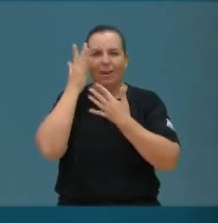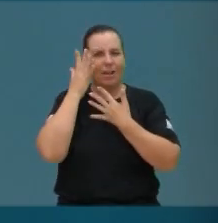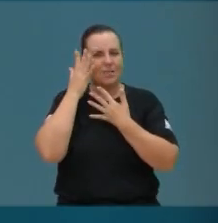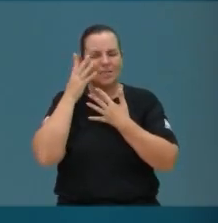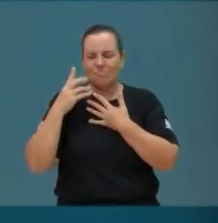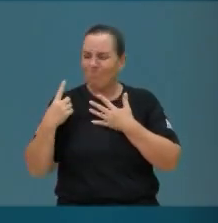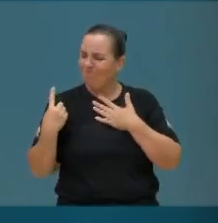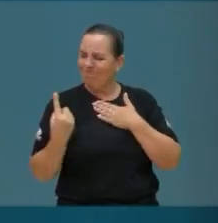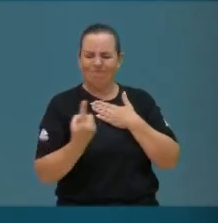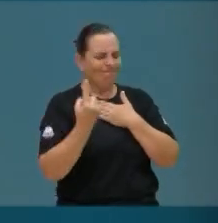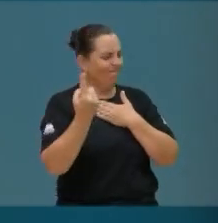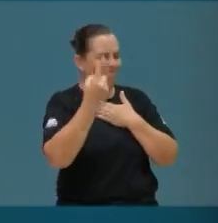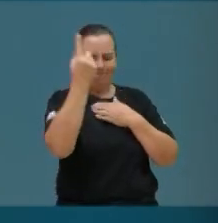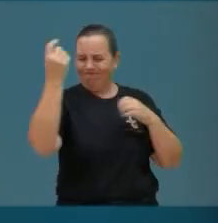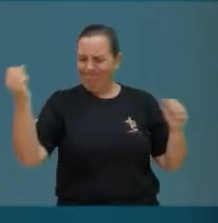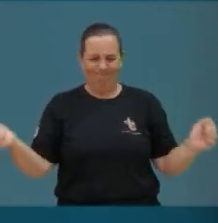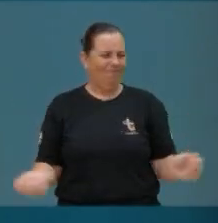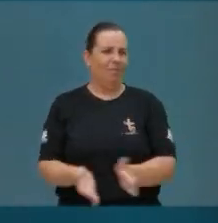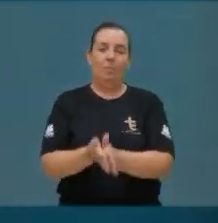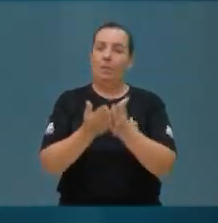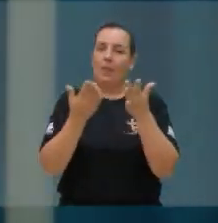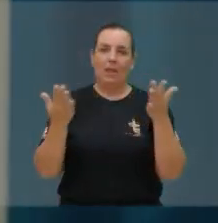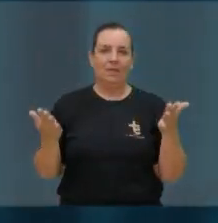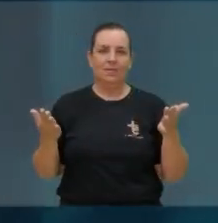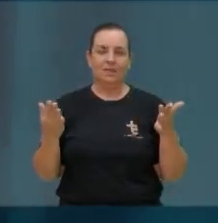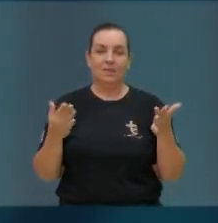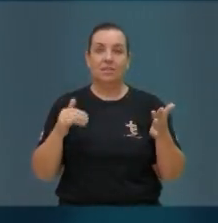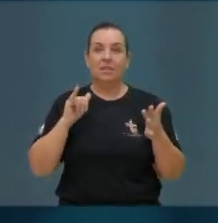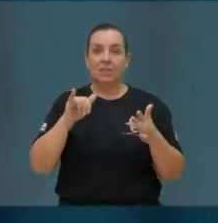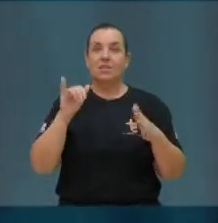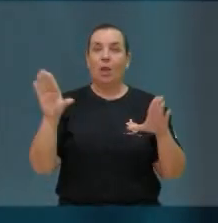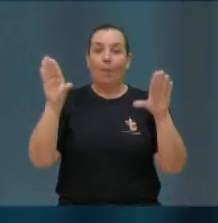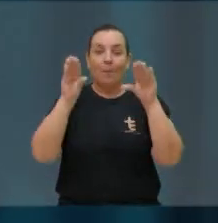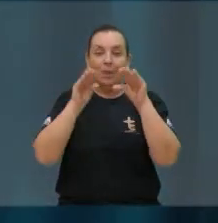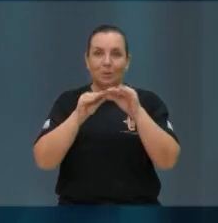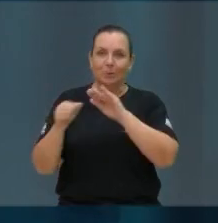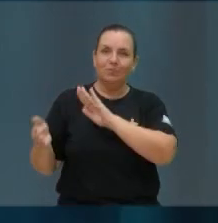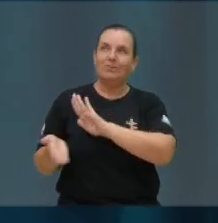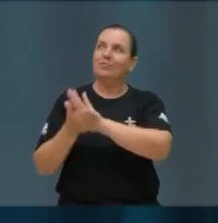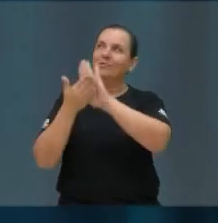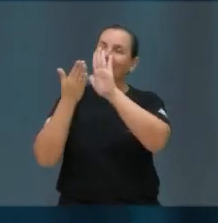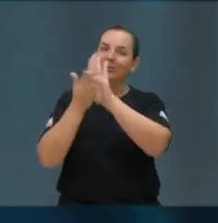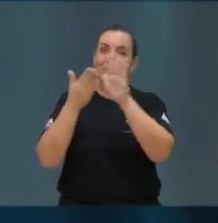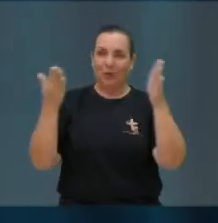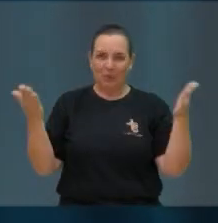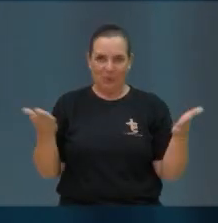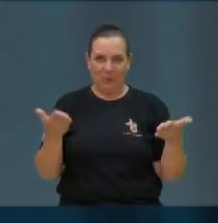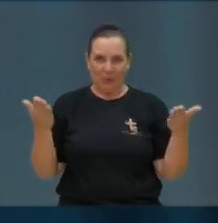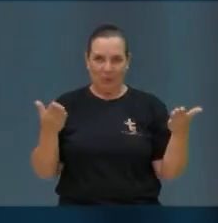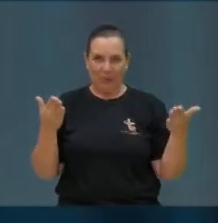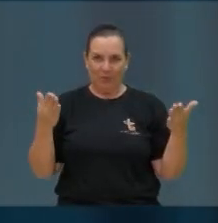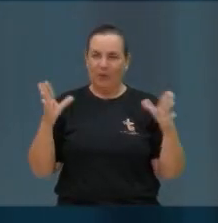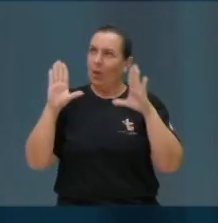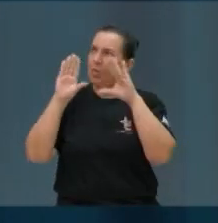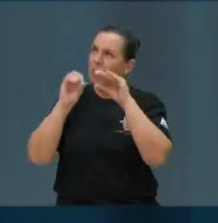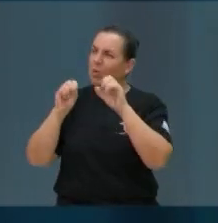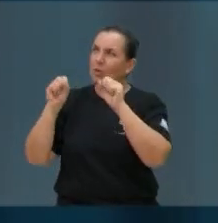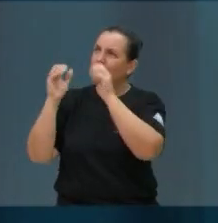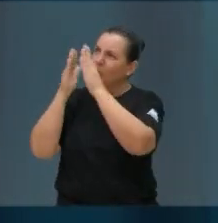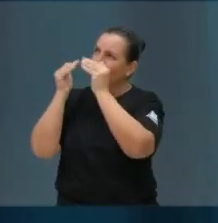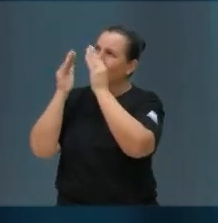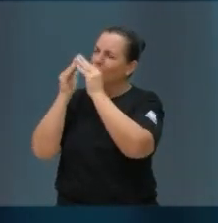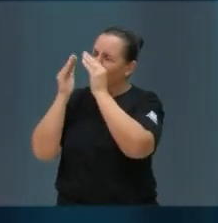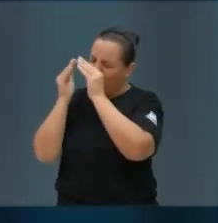imensas, maravilhosas. E se é uma noite de louvor hoje, se é uma noite de súplicas, de oração e